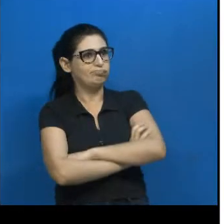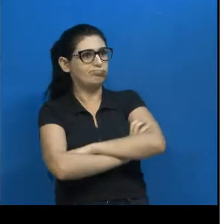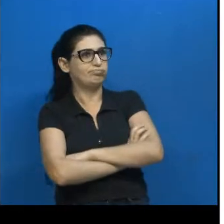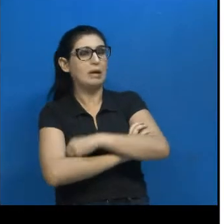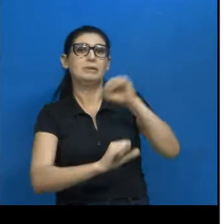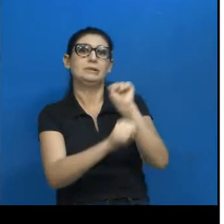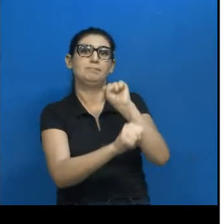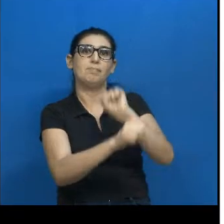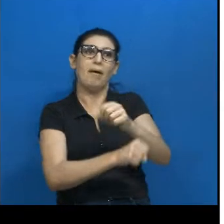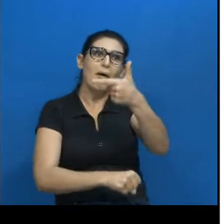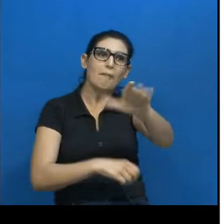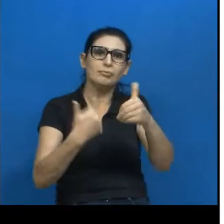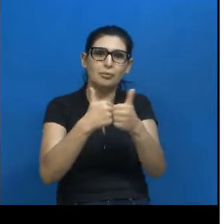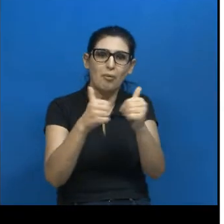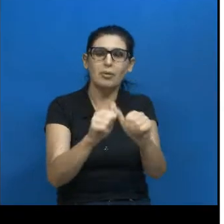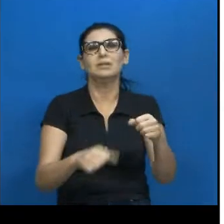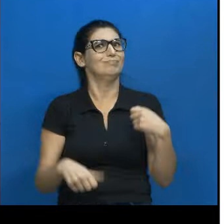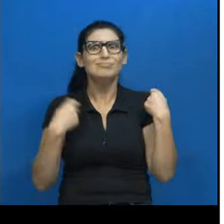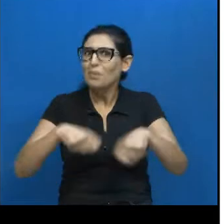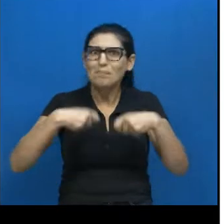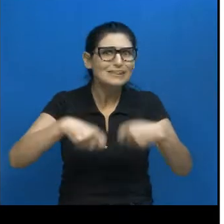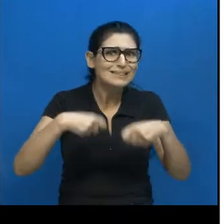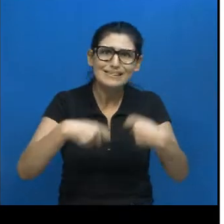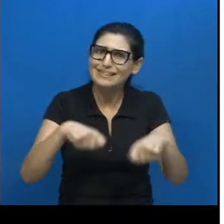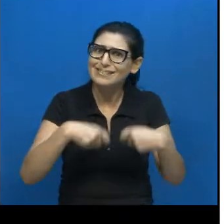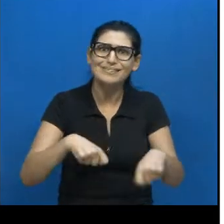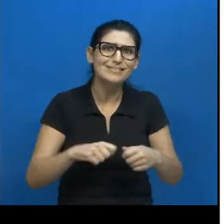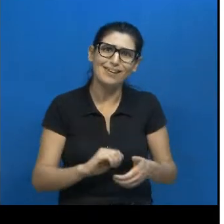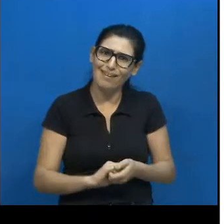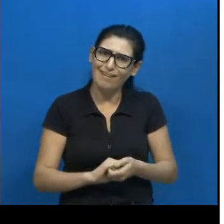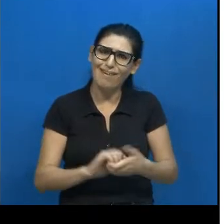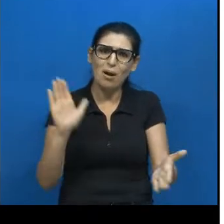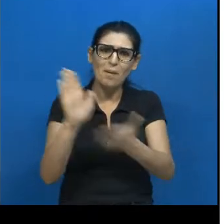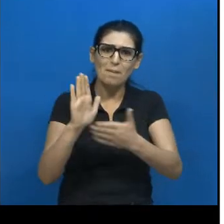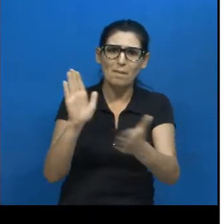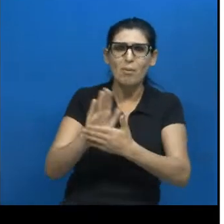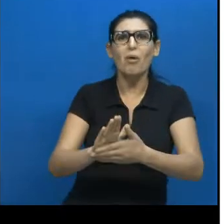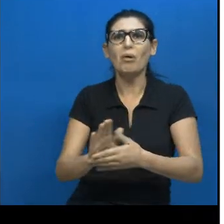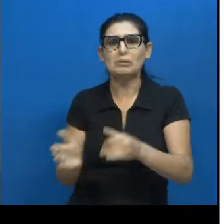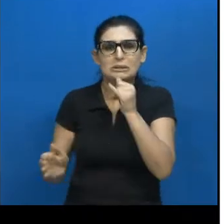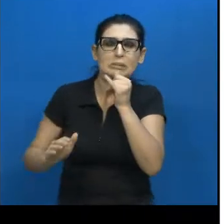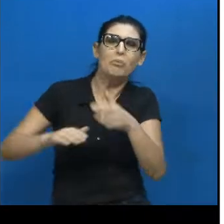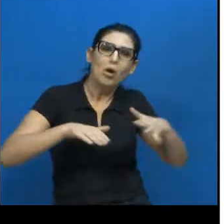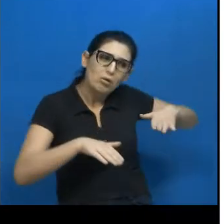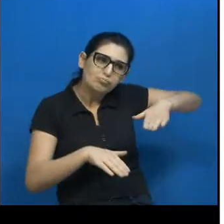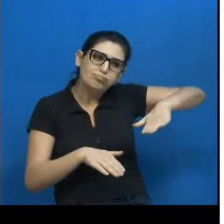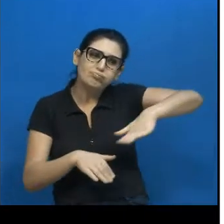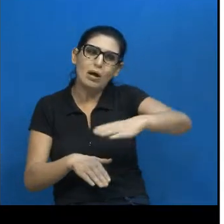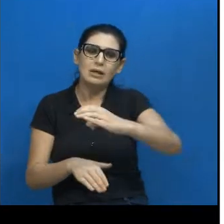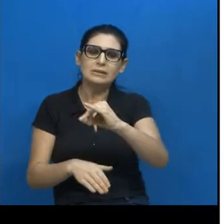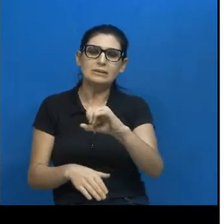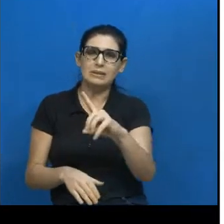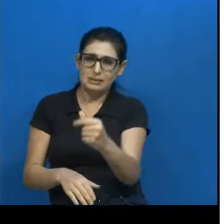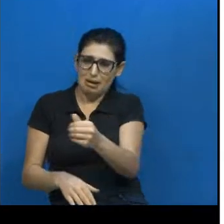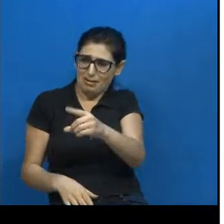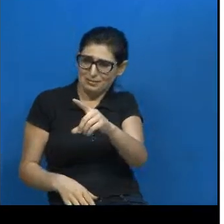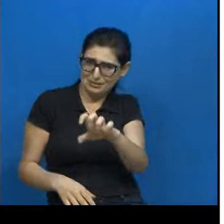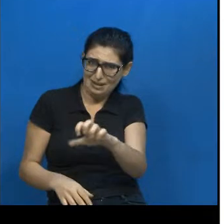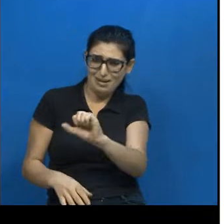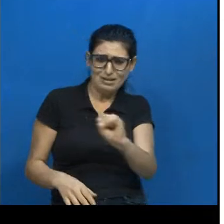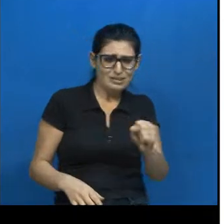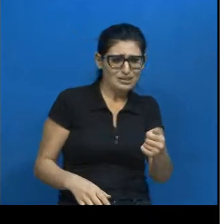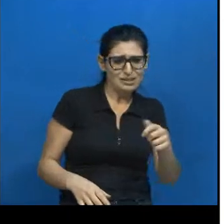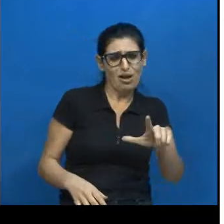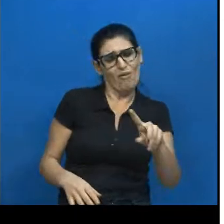Esse aqui é algo maior ainda que a gente identificou. O passageiro, ele sai lá da região da cidade de Salvador e ele vai até São